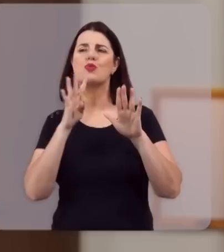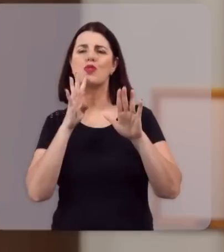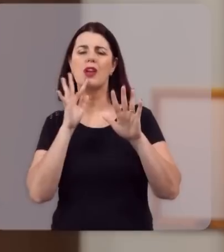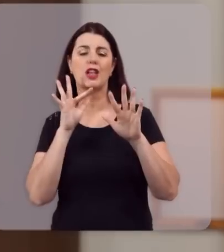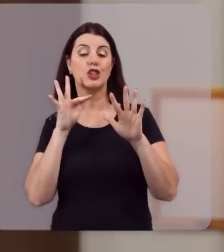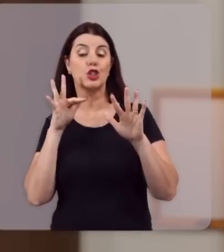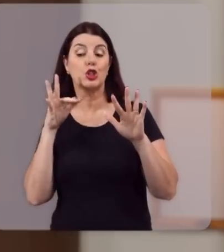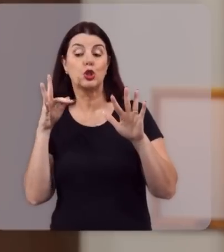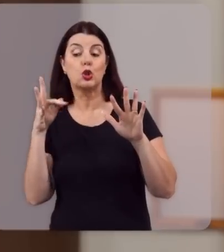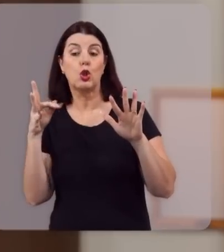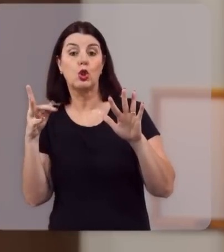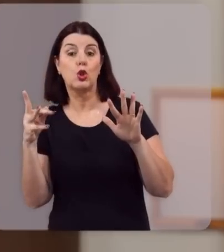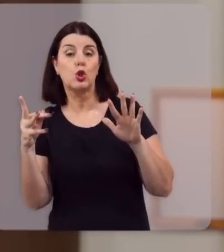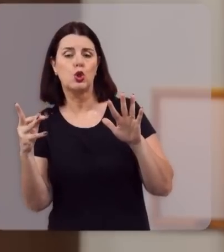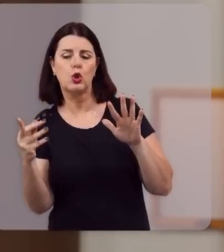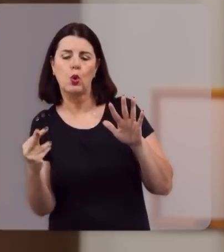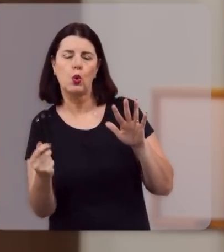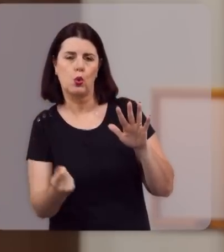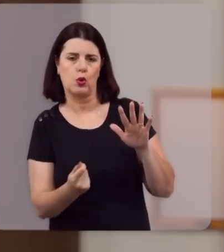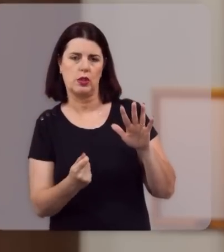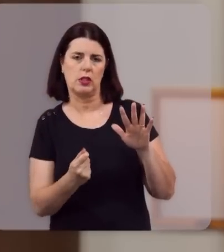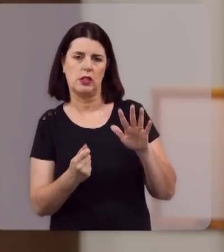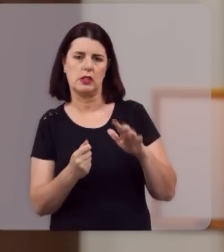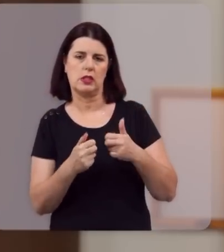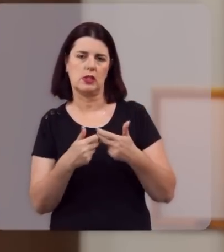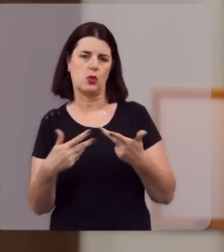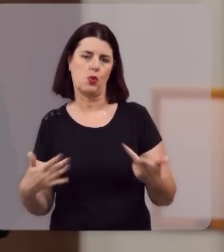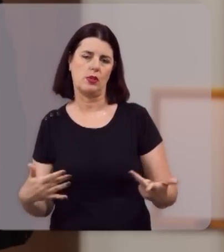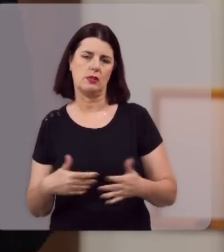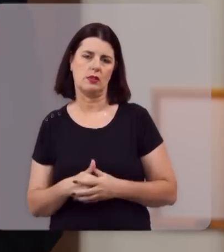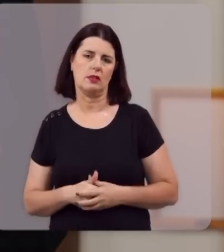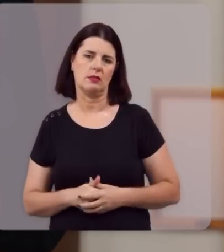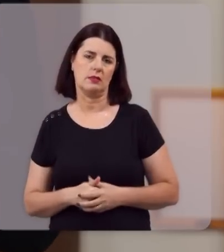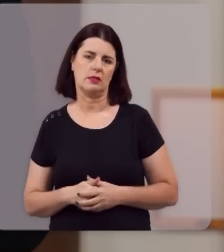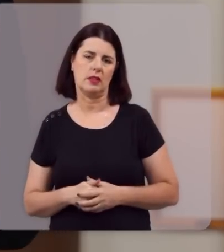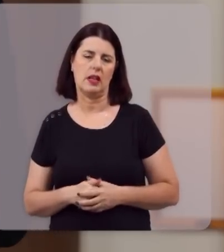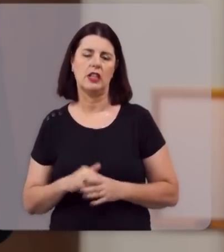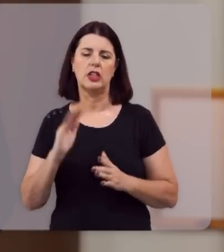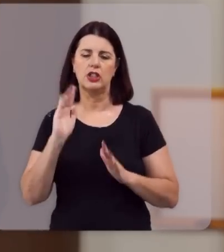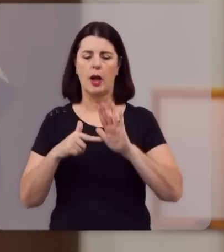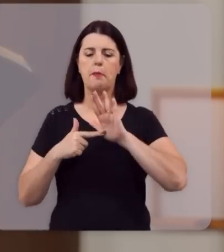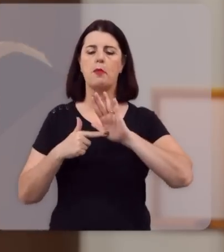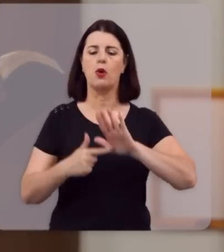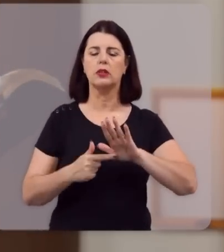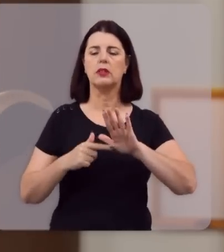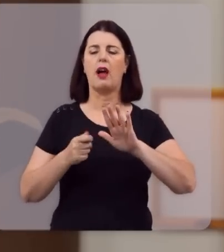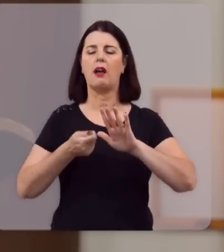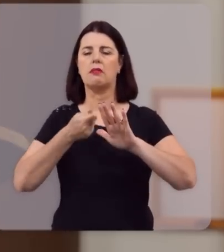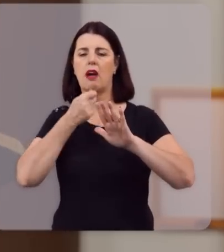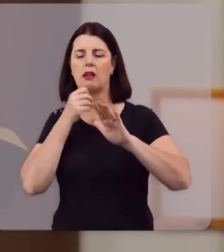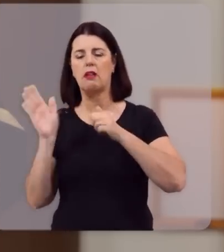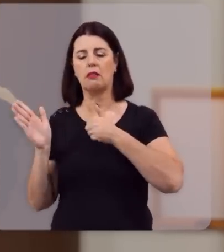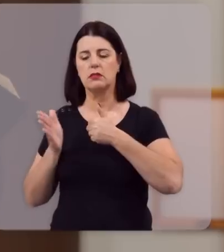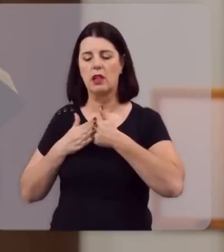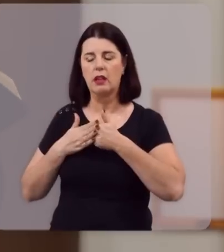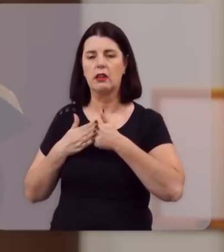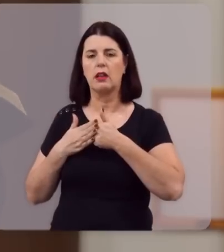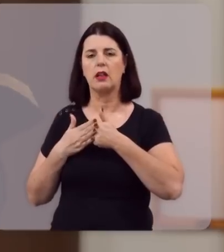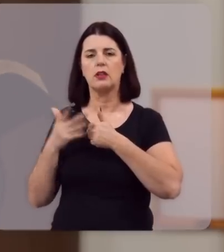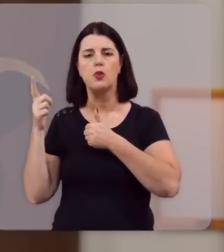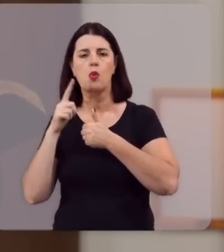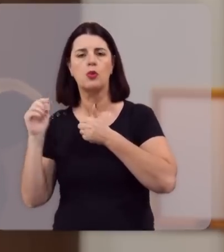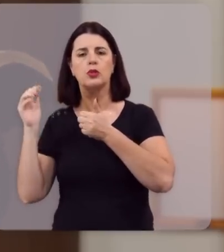todas as coisas as que já estão reveladas e ainda que estão por revelar e aquelas que ainda estão ocultos ou